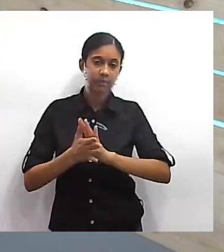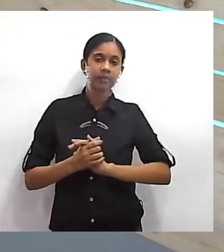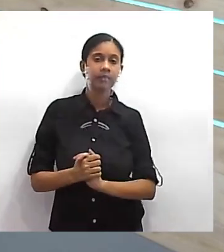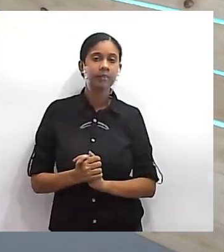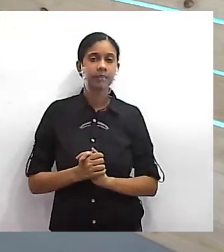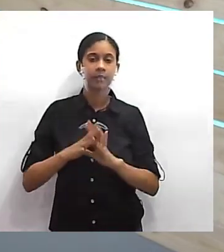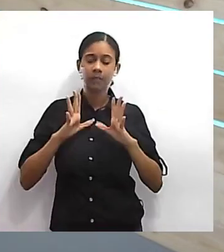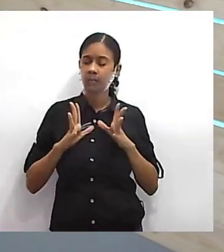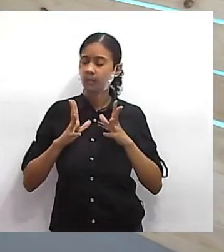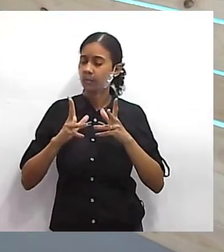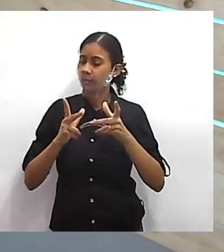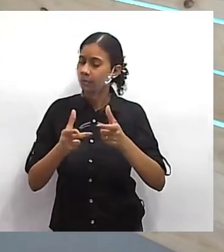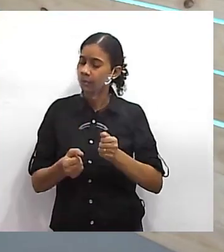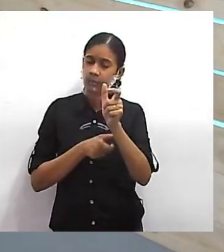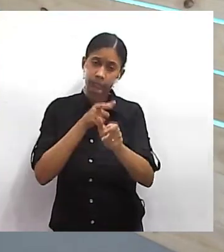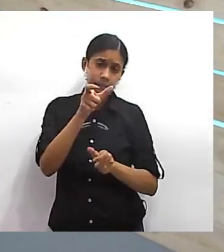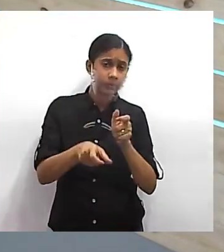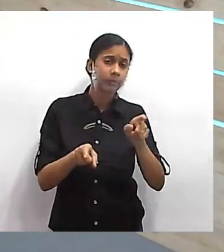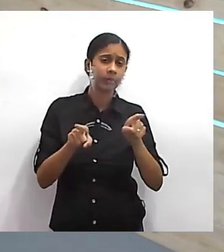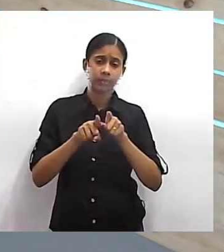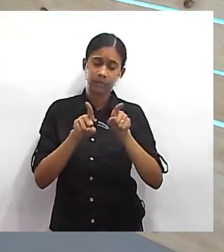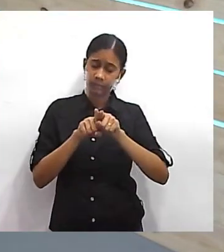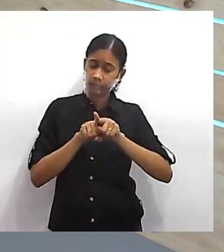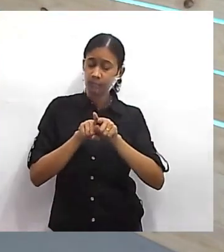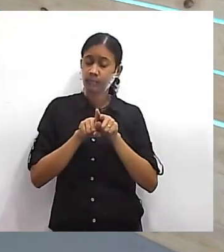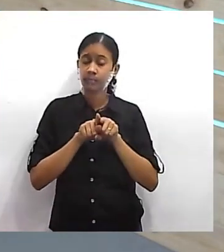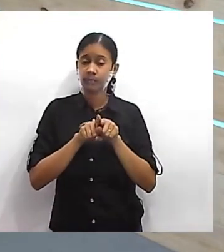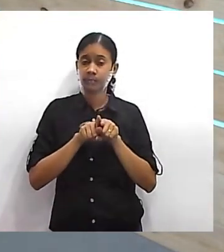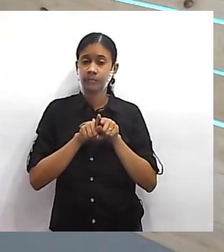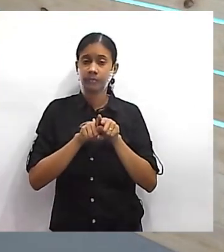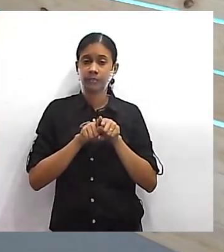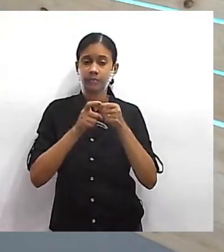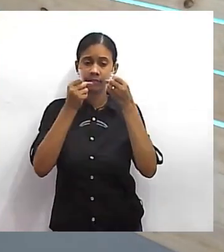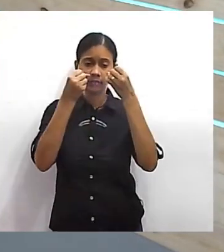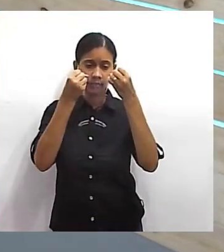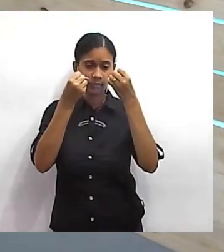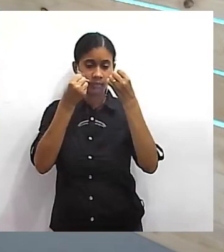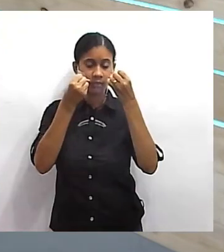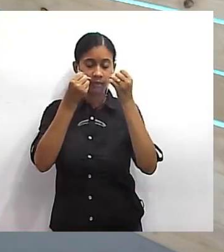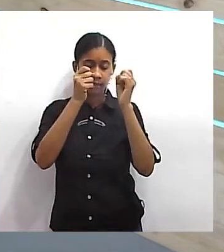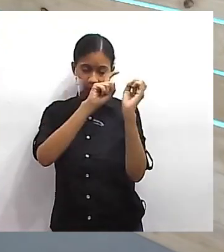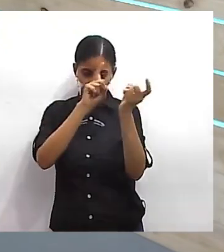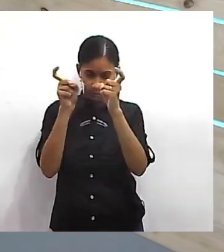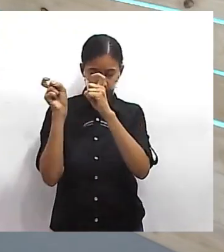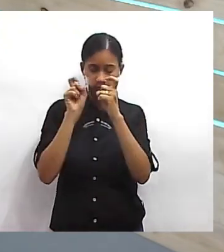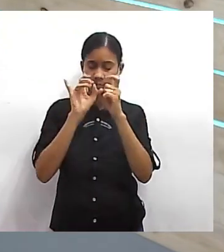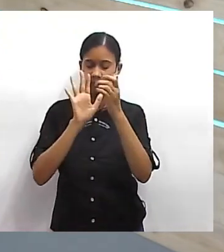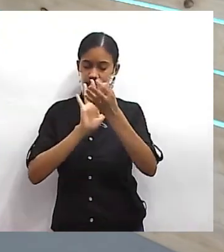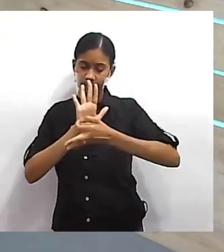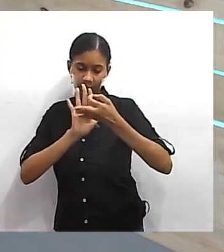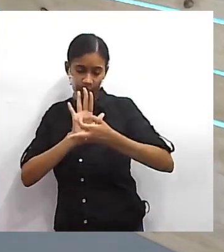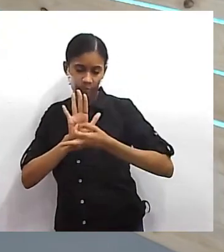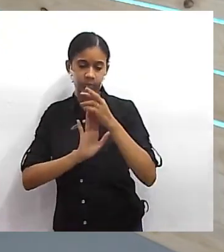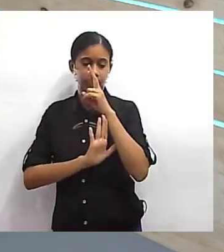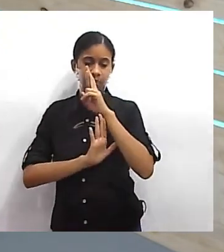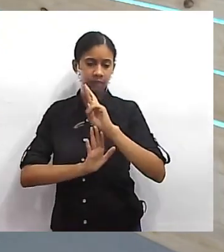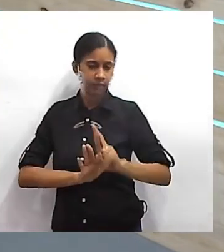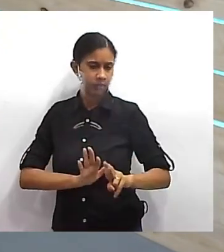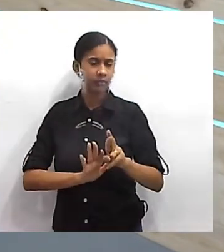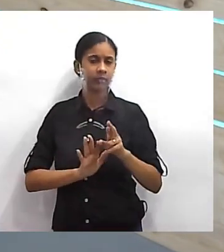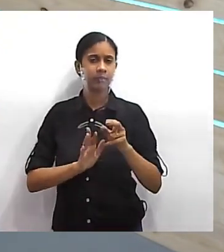os tipos, né? Sobretudo o discurso religioso, né? tão ferrenho, tão